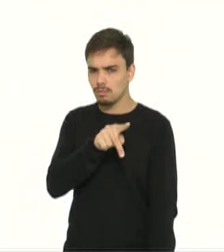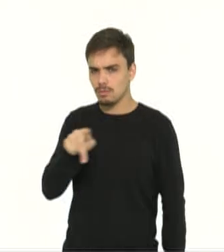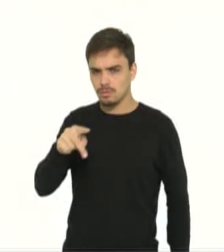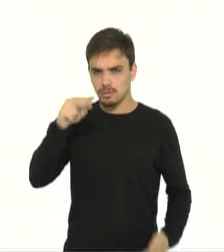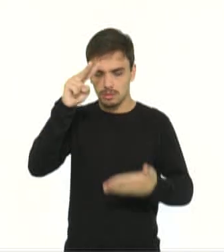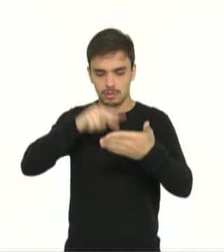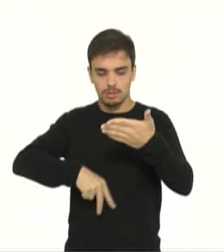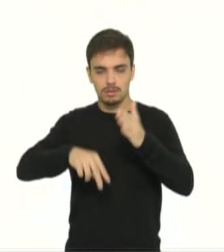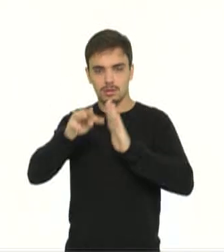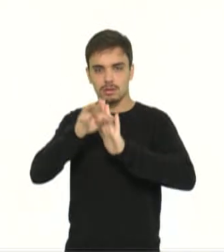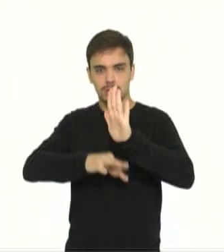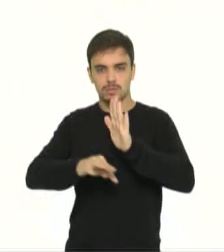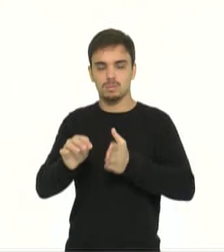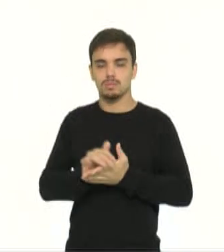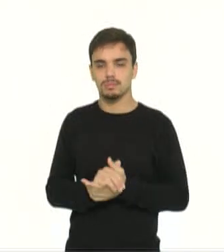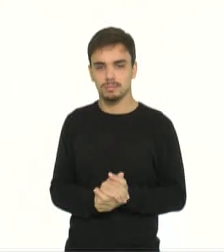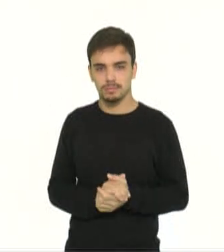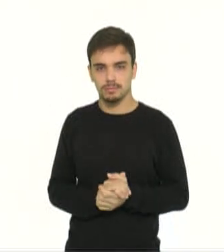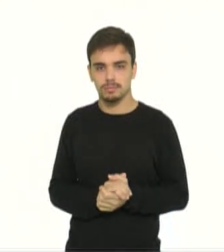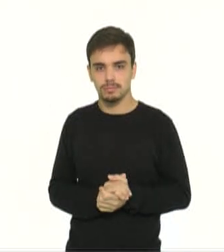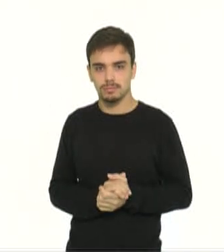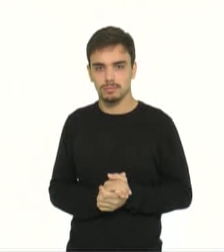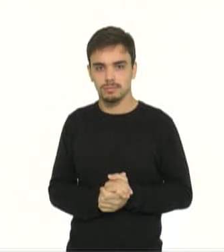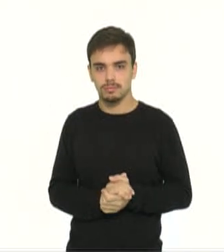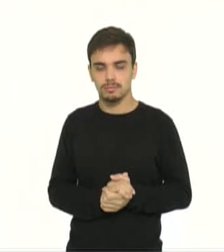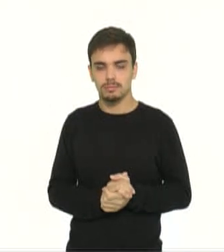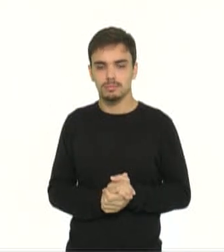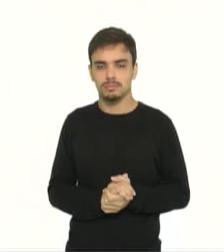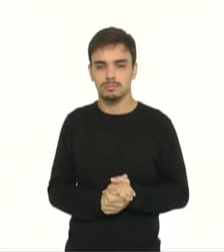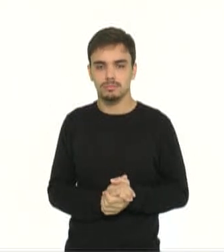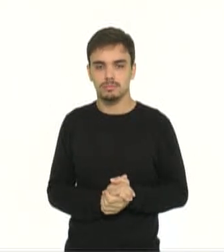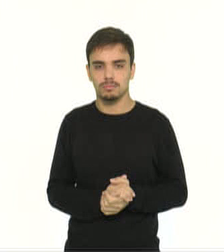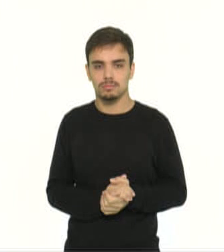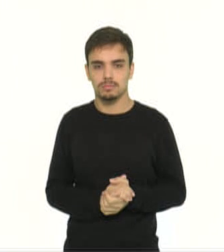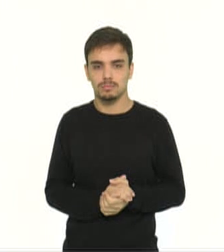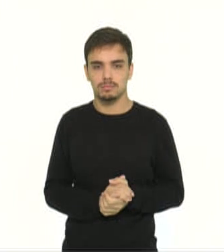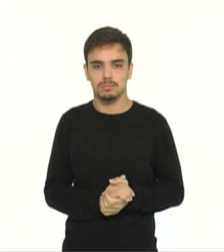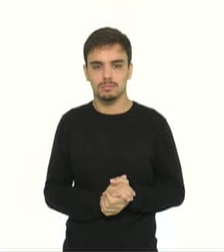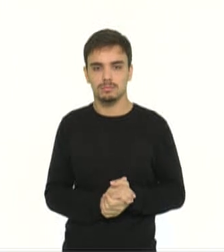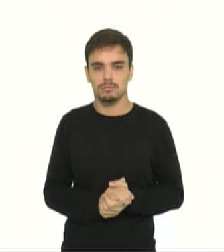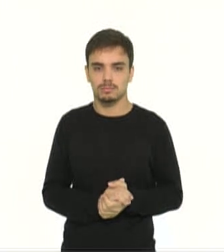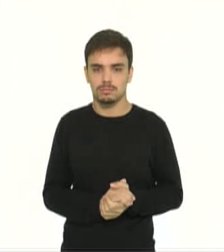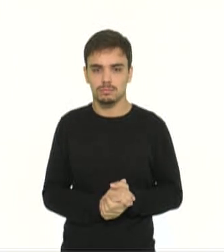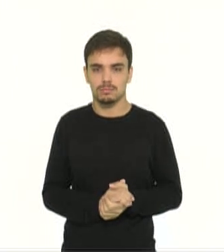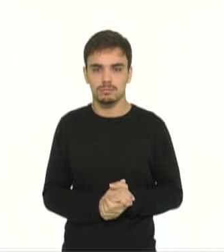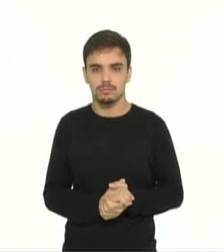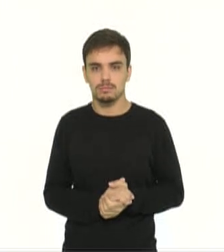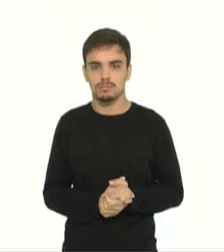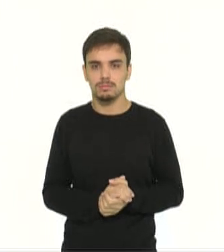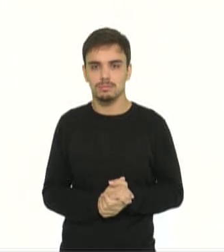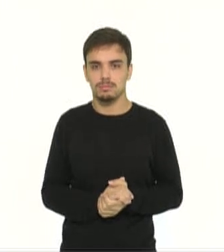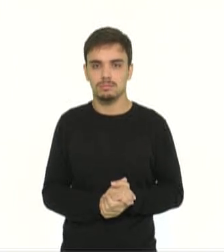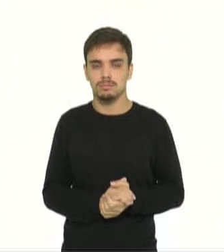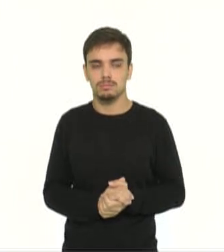Center, which has been collecting data on the subject since